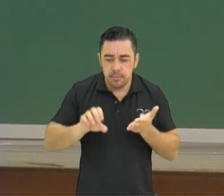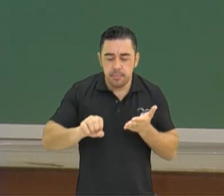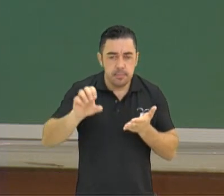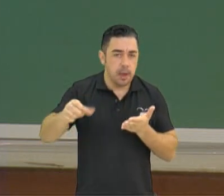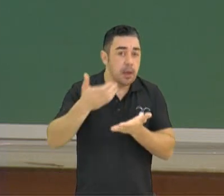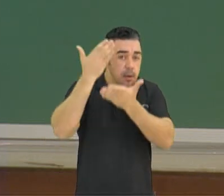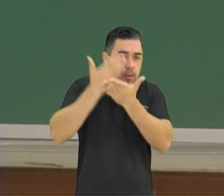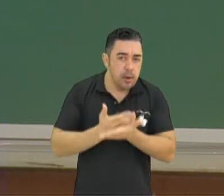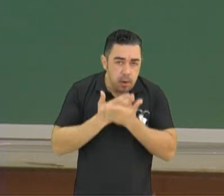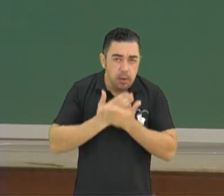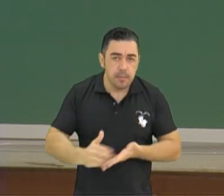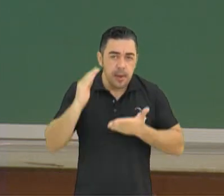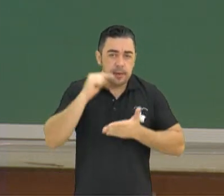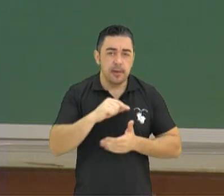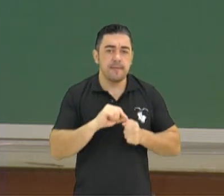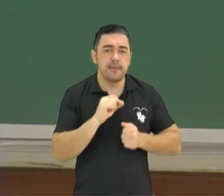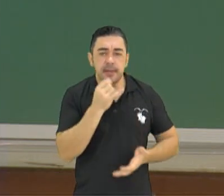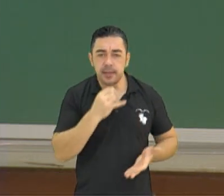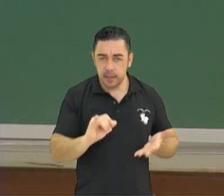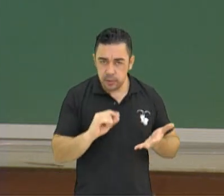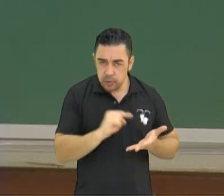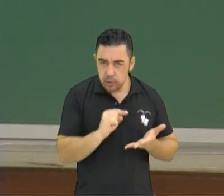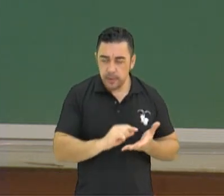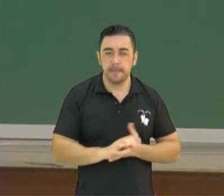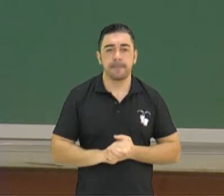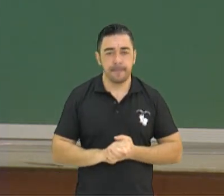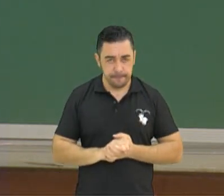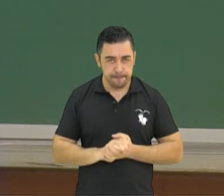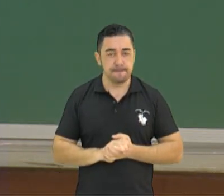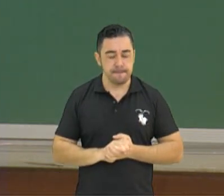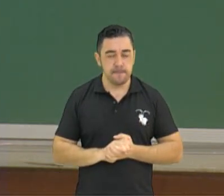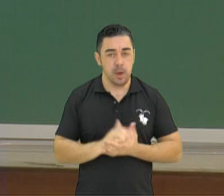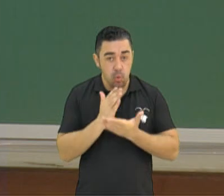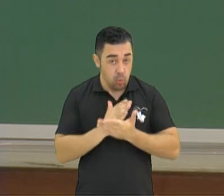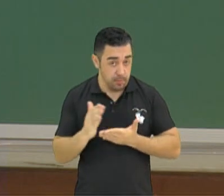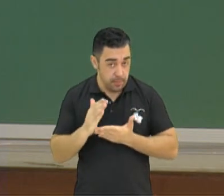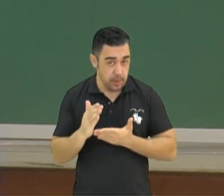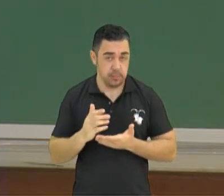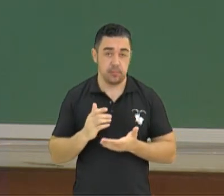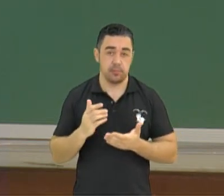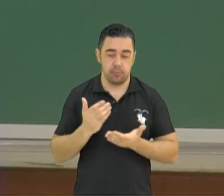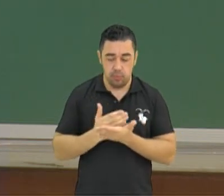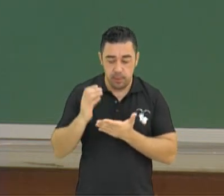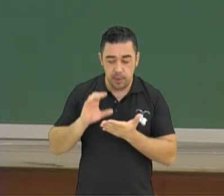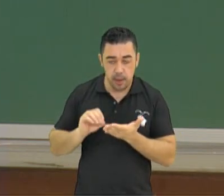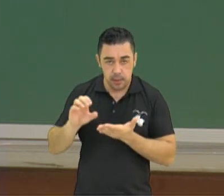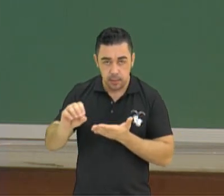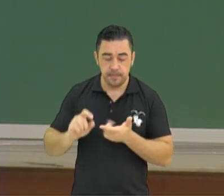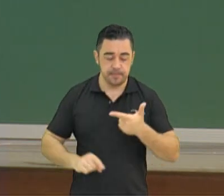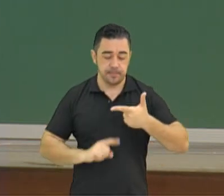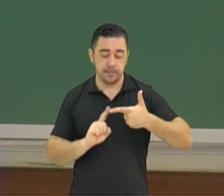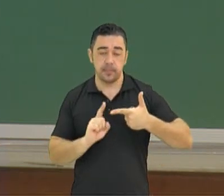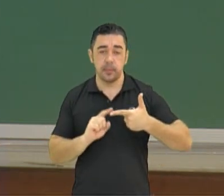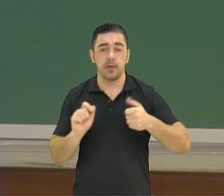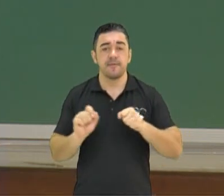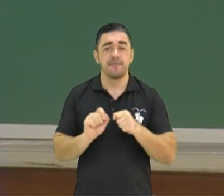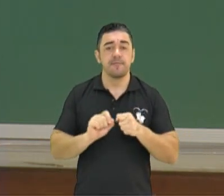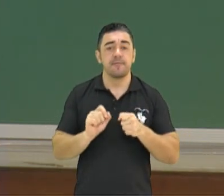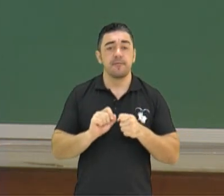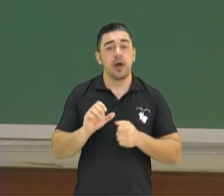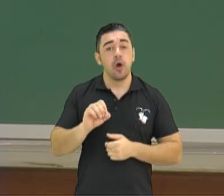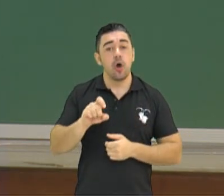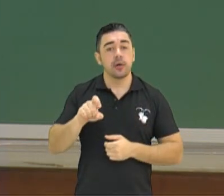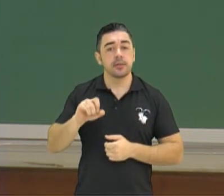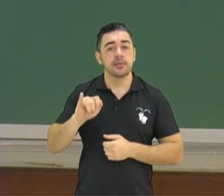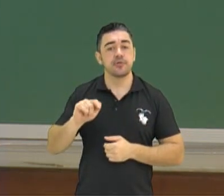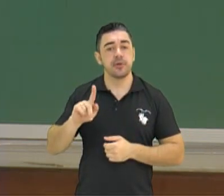começar a produzir a energia, de produzir o alimento, certo? Então, base da cadeia alimentar. O que mais? Produzem oxigênio para a nossa respiração e para a